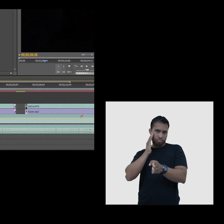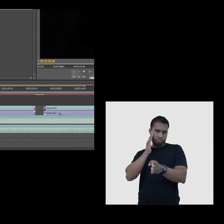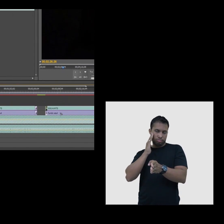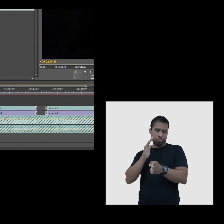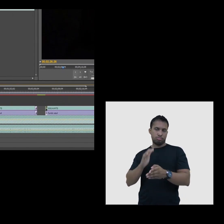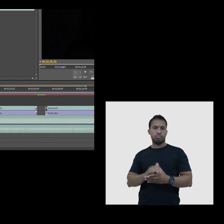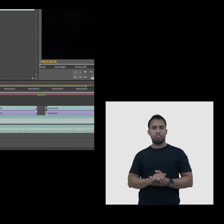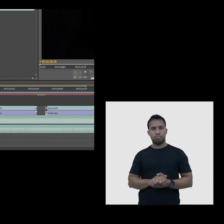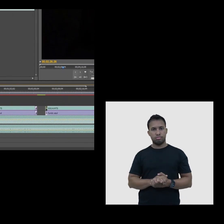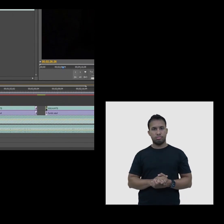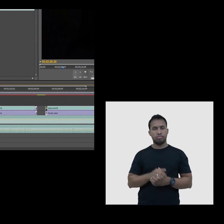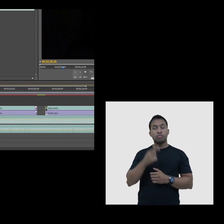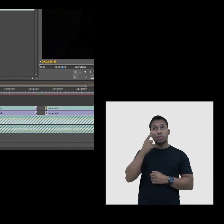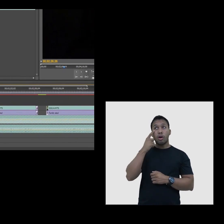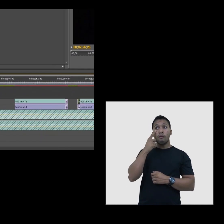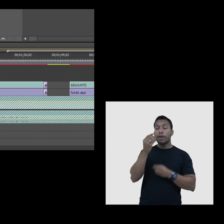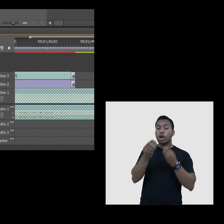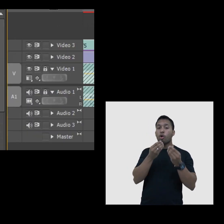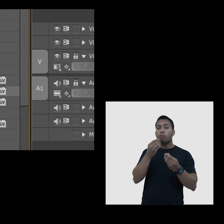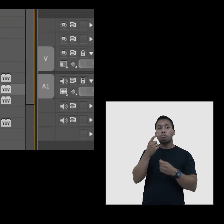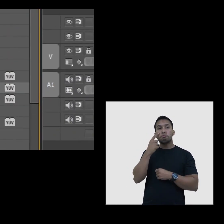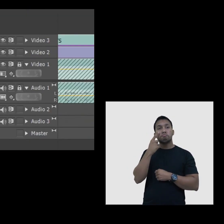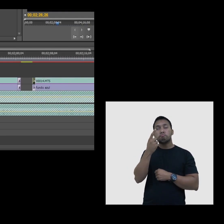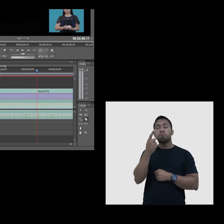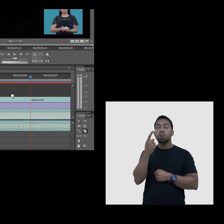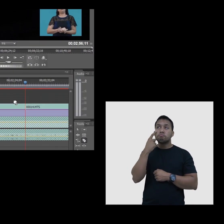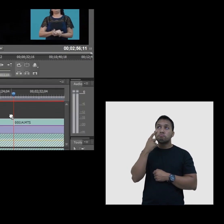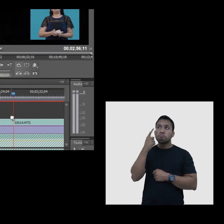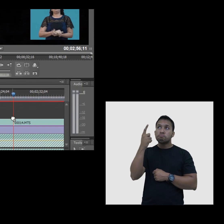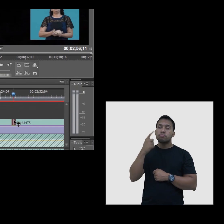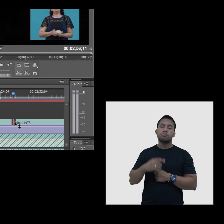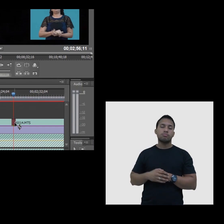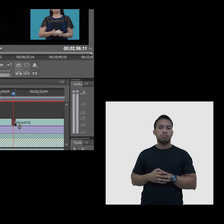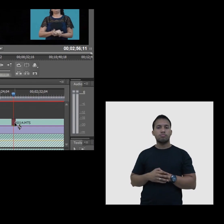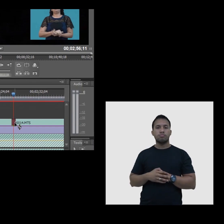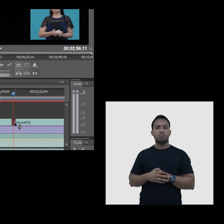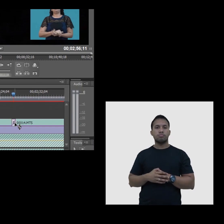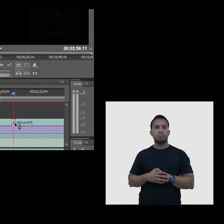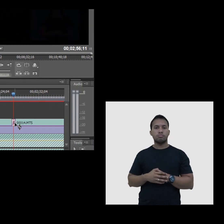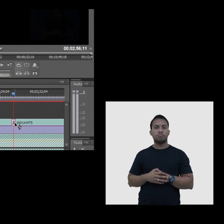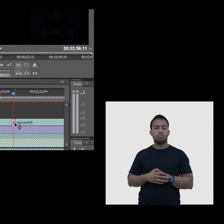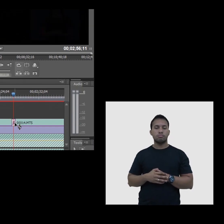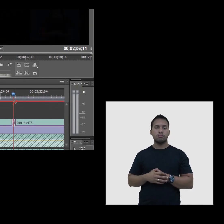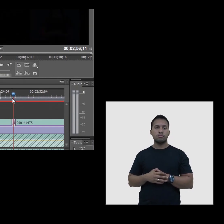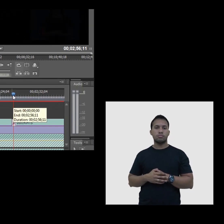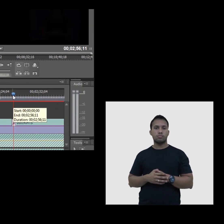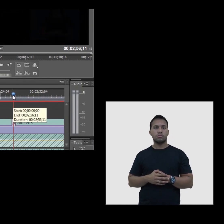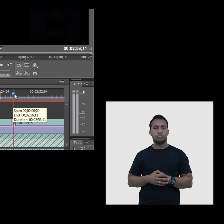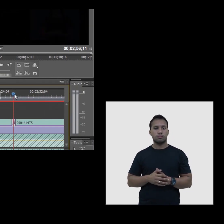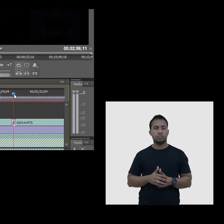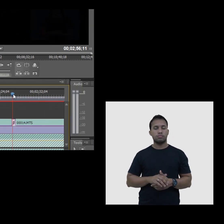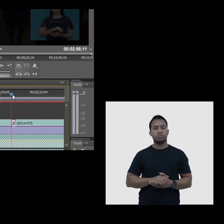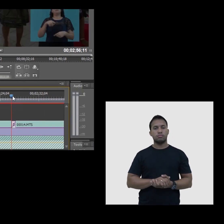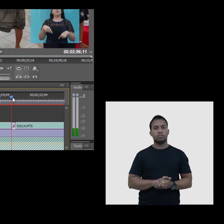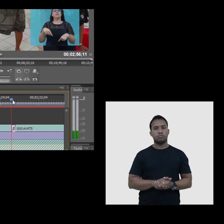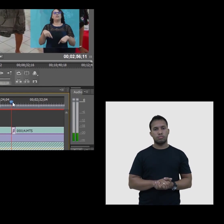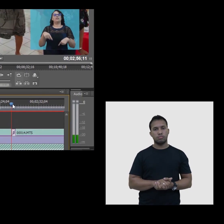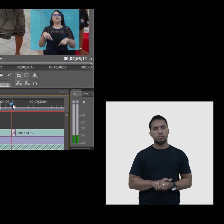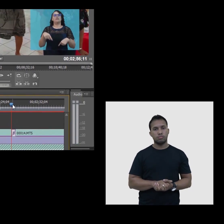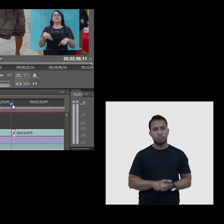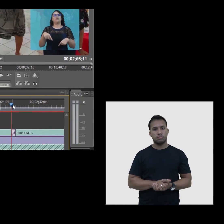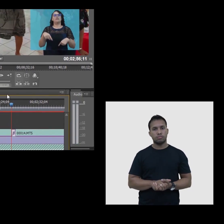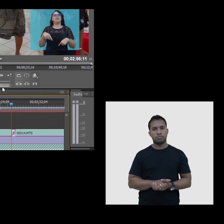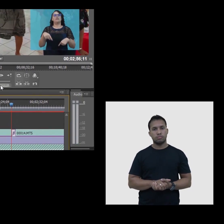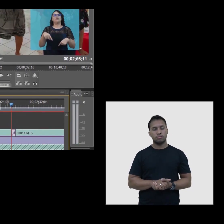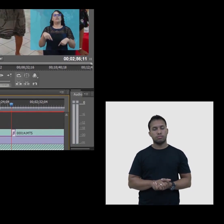lá. Vou aqui, vamos ver como é que ficou o resultado. Vou arrastar um pouco a agulha e dar o